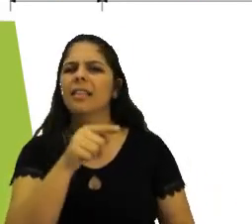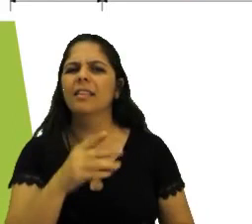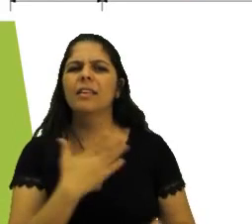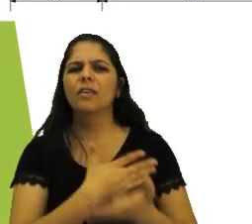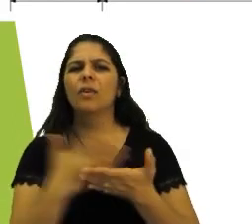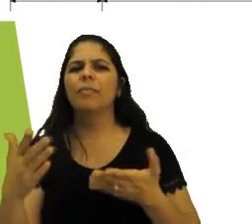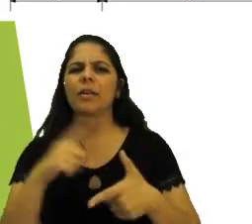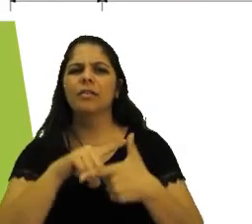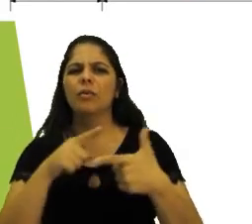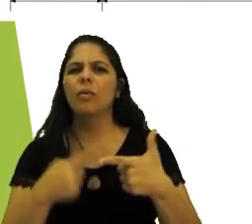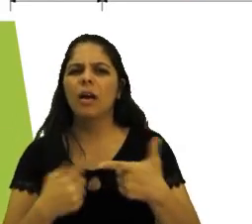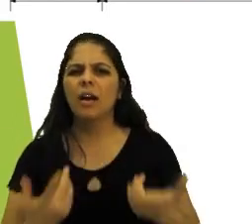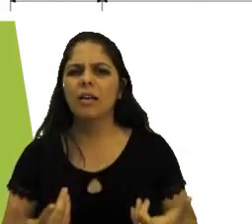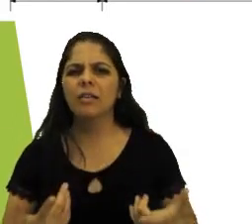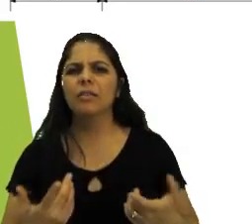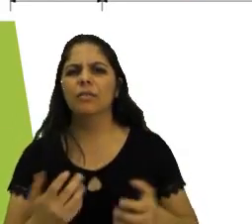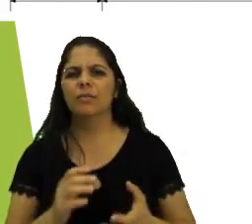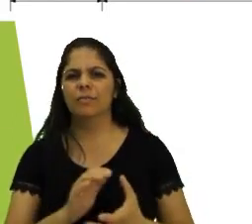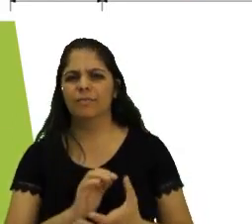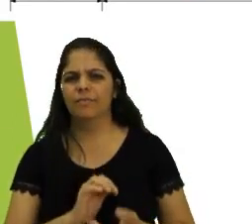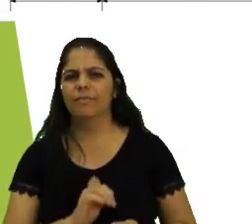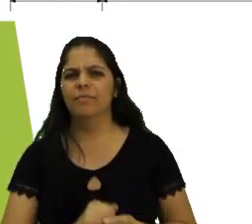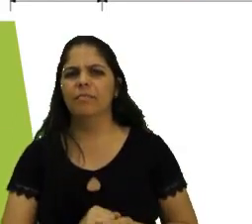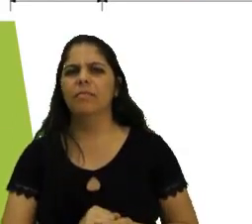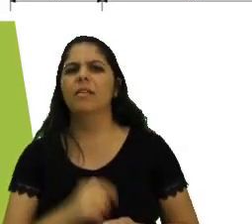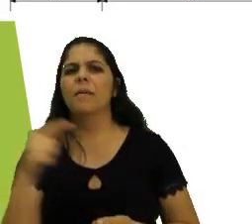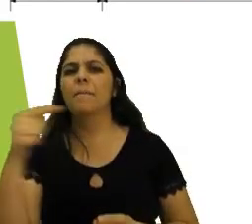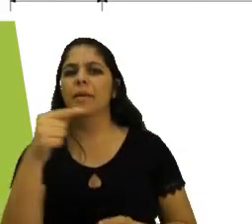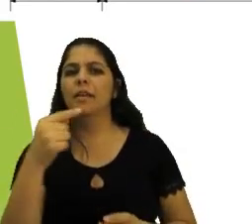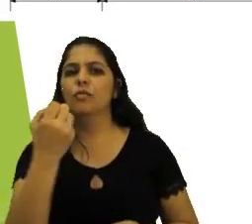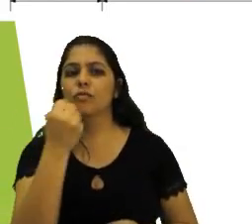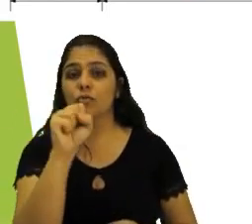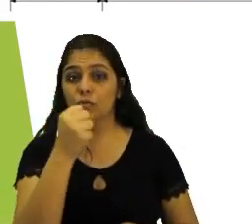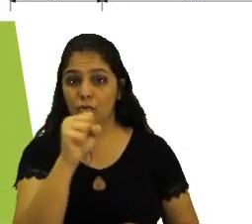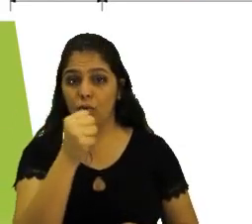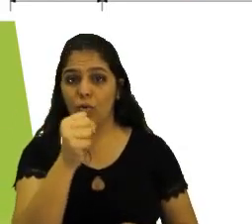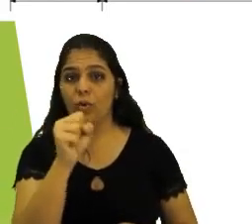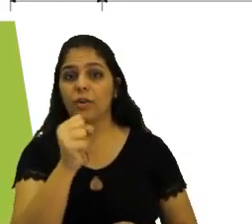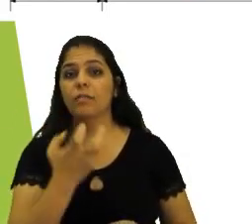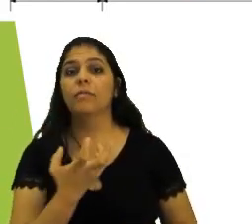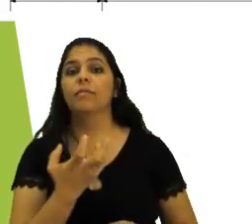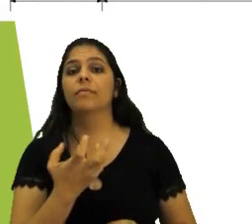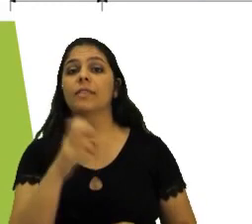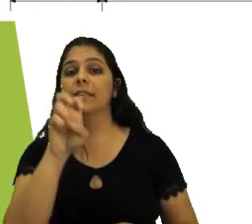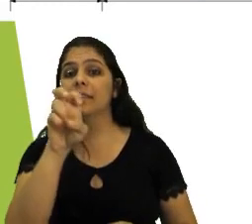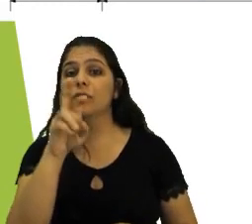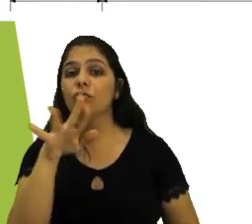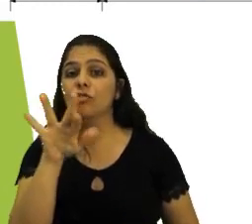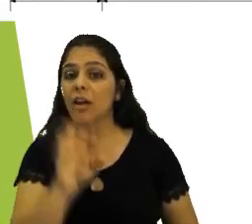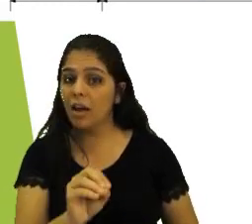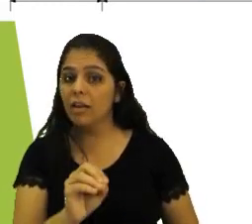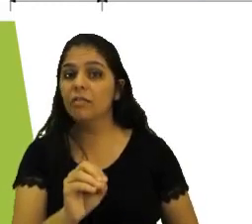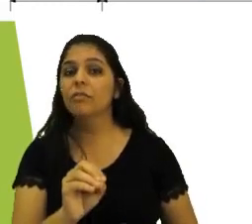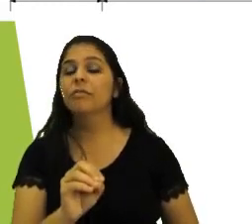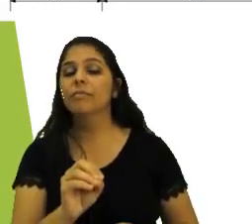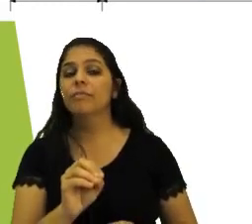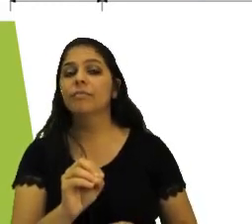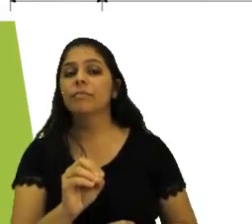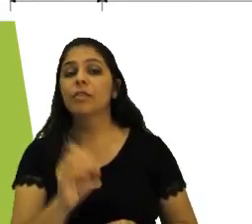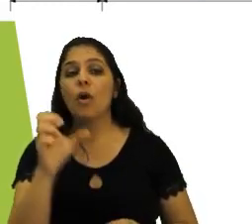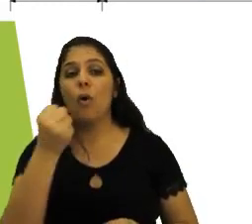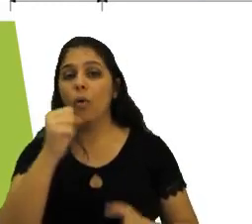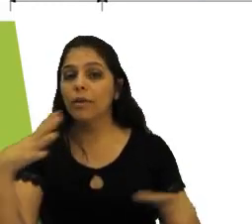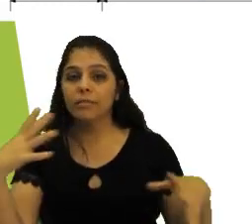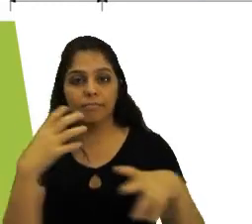Então, eu pego essa distância, menos 8, que é o 5, né? 5 de raio, e 8 no comprimento total. Então, eu desloco